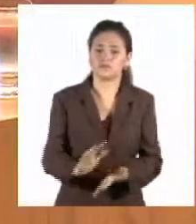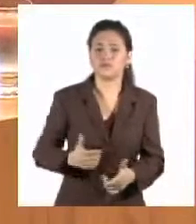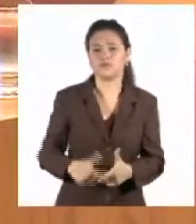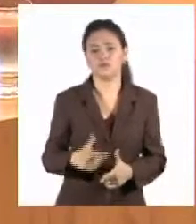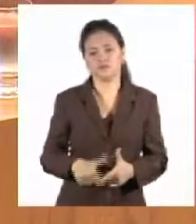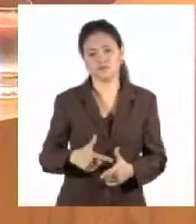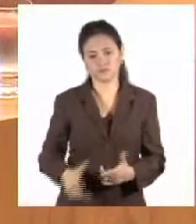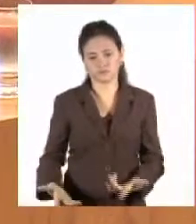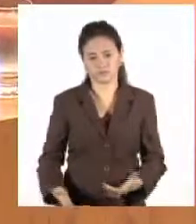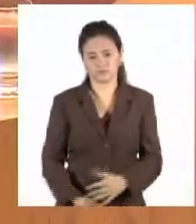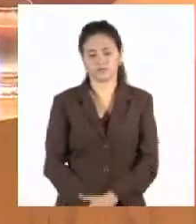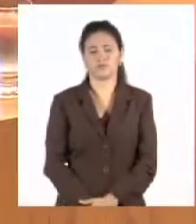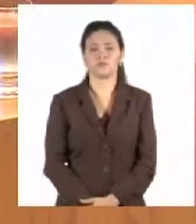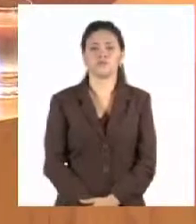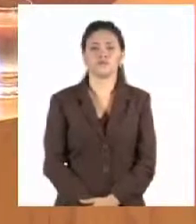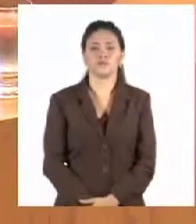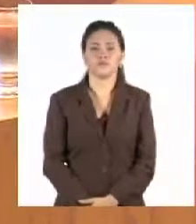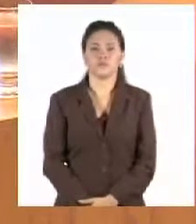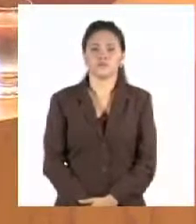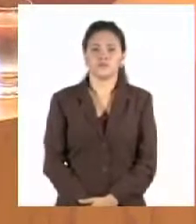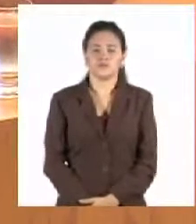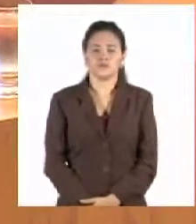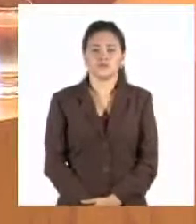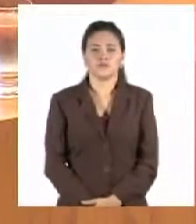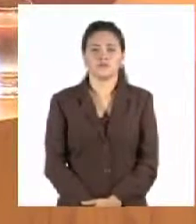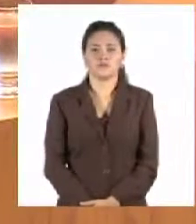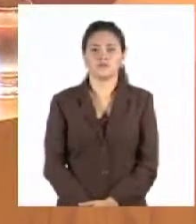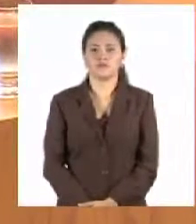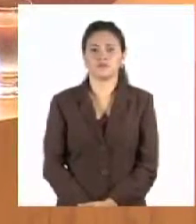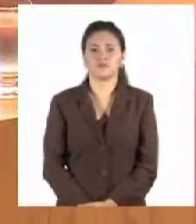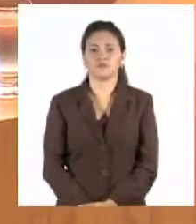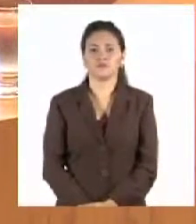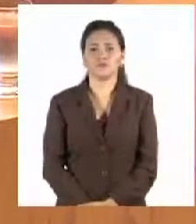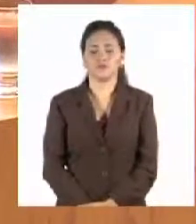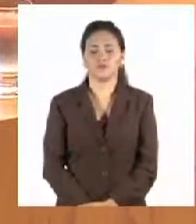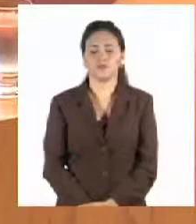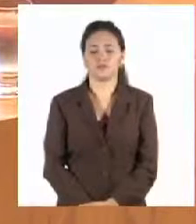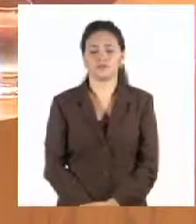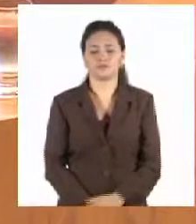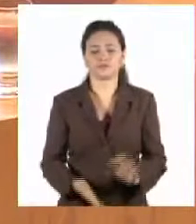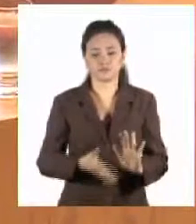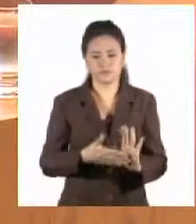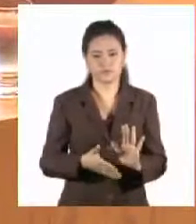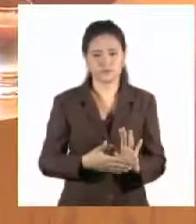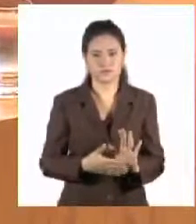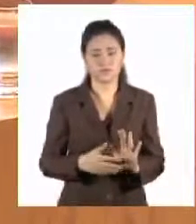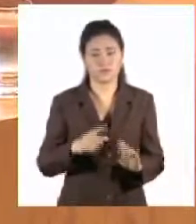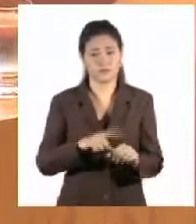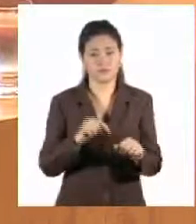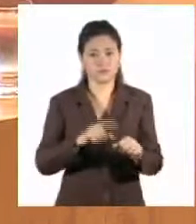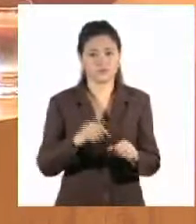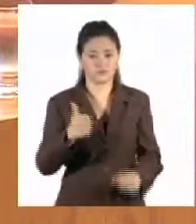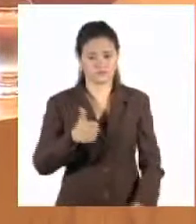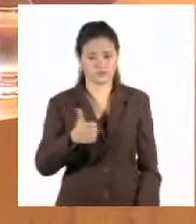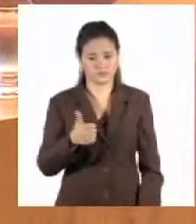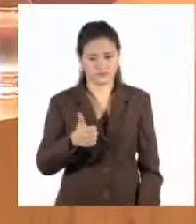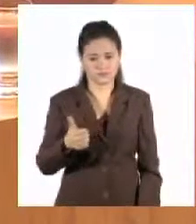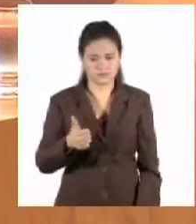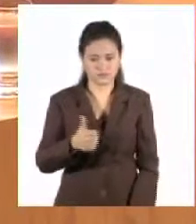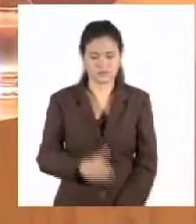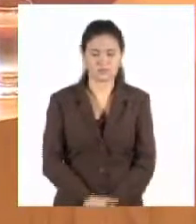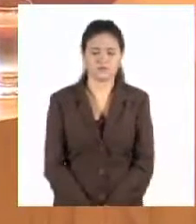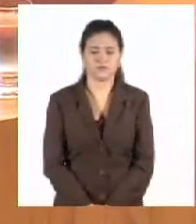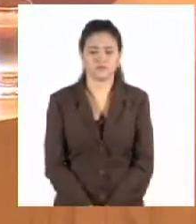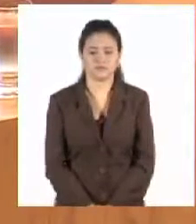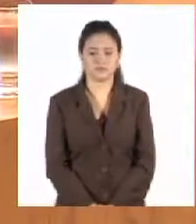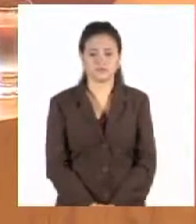alteração, como também nós sugerimos, e aqui eu cito o artigo 1º, que eu coloquei, vou